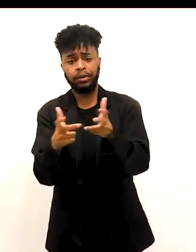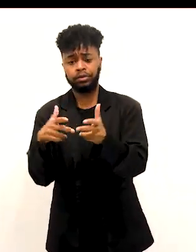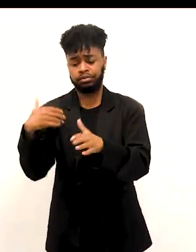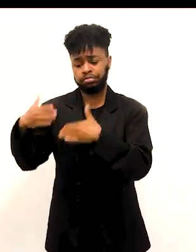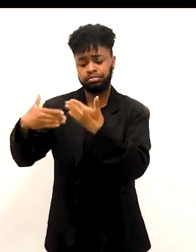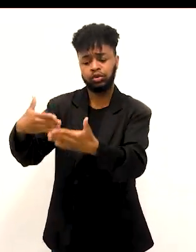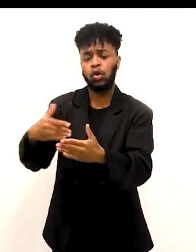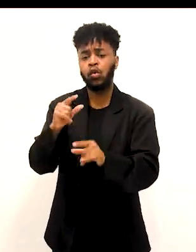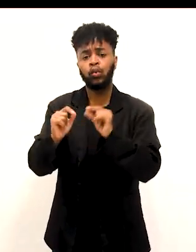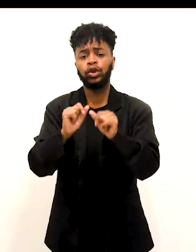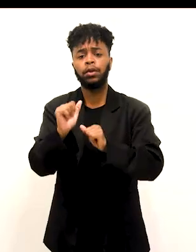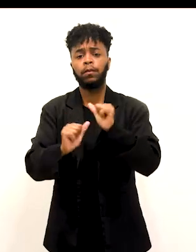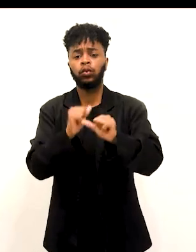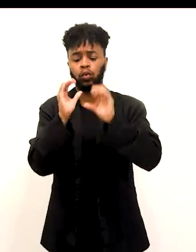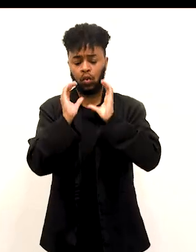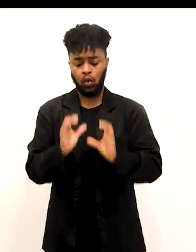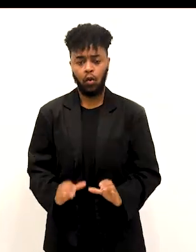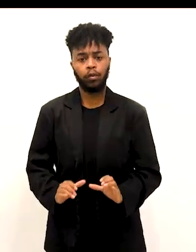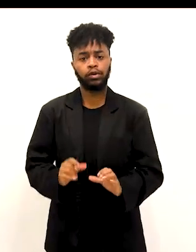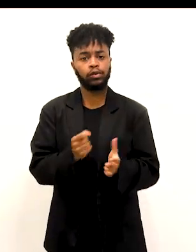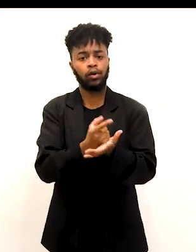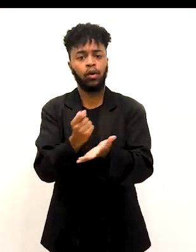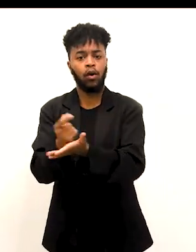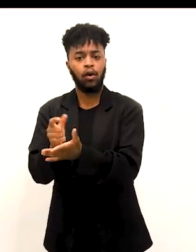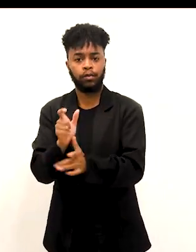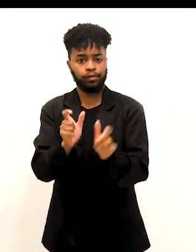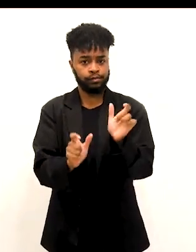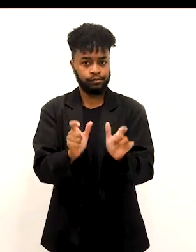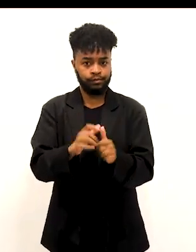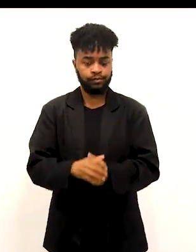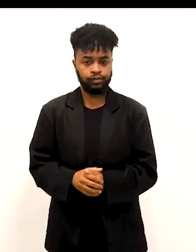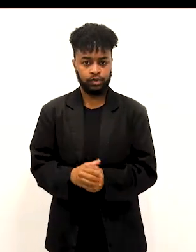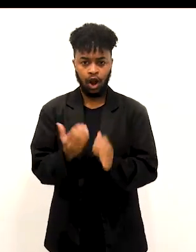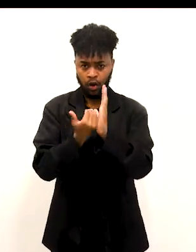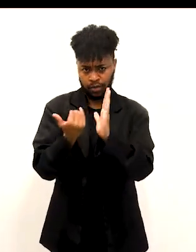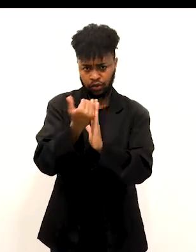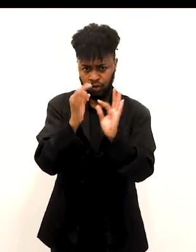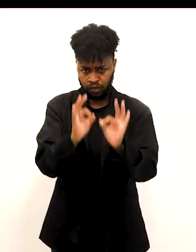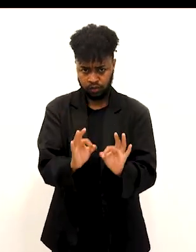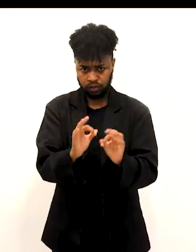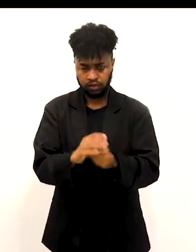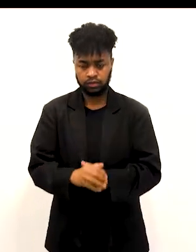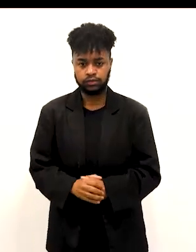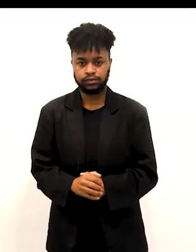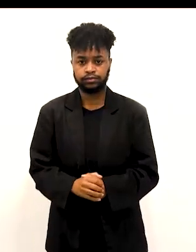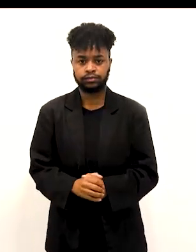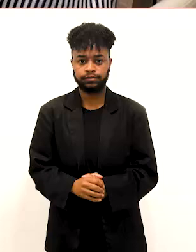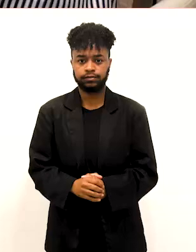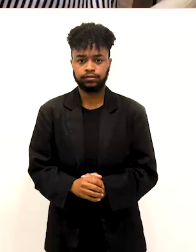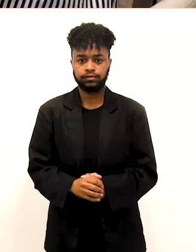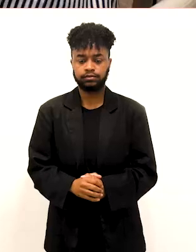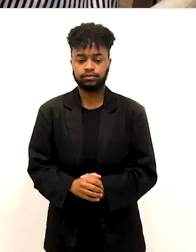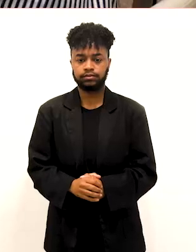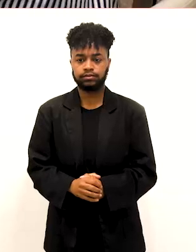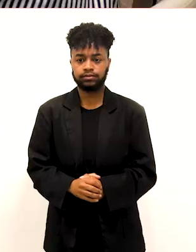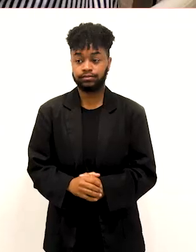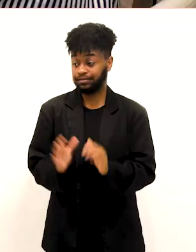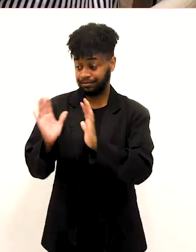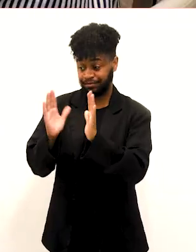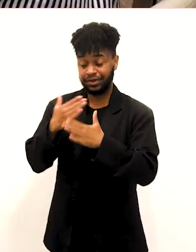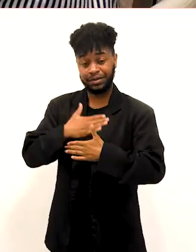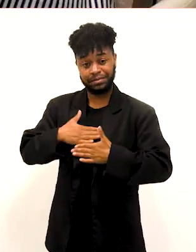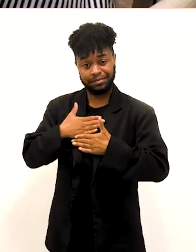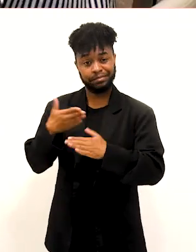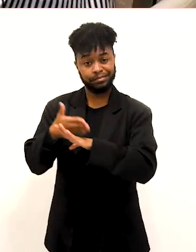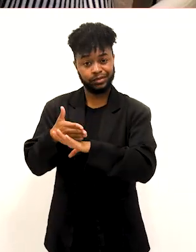anos, né? Como que foi mudando esse comportamento de consumo das pessoas? Ele foi aumentando realmente? Olá, Priscila, é